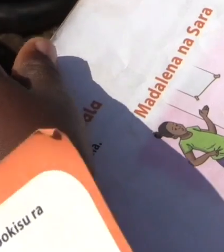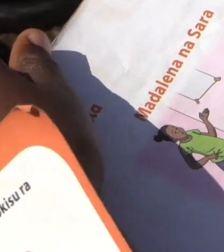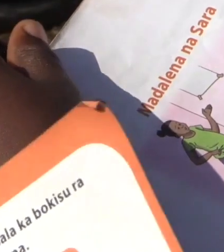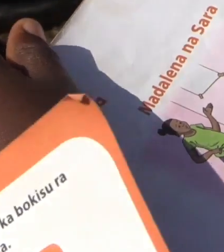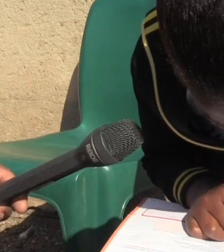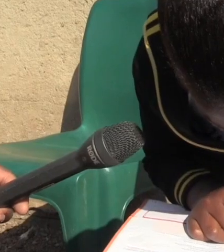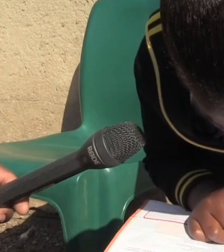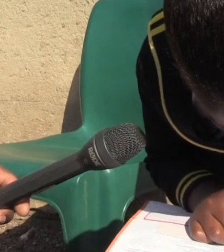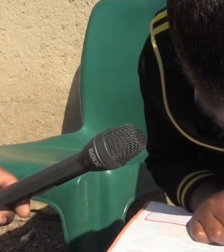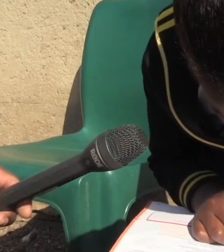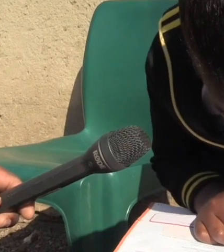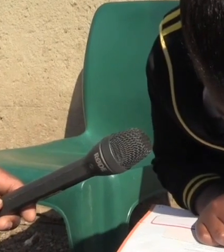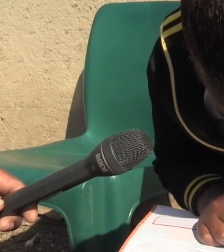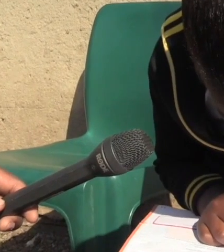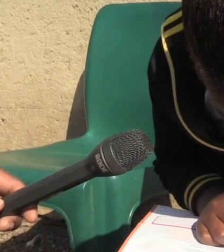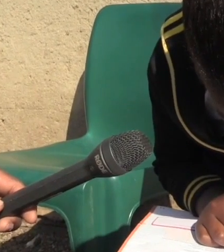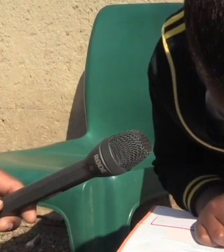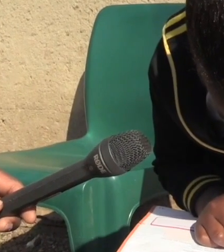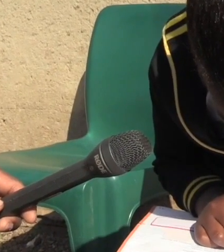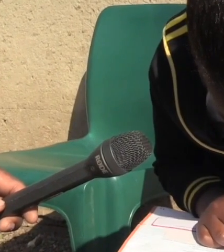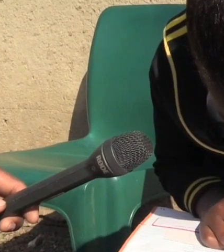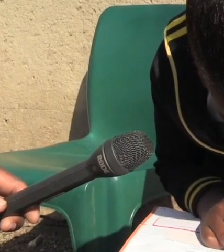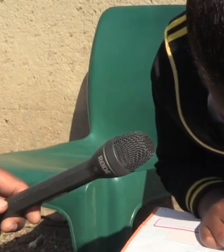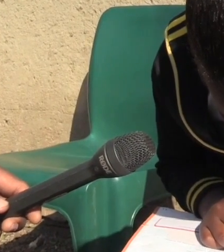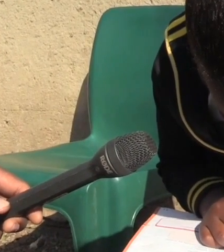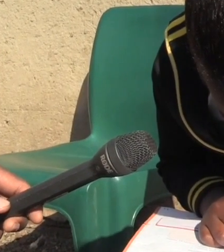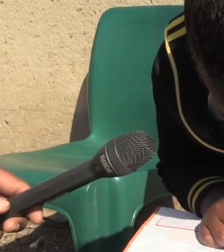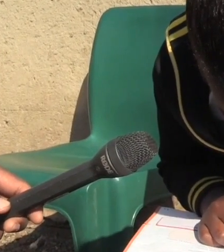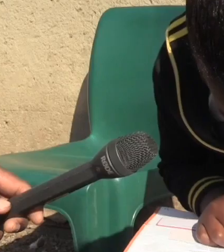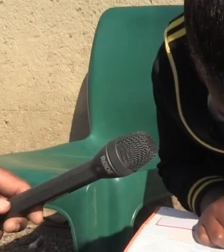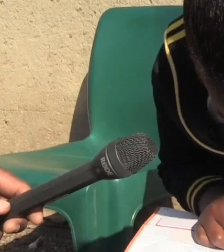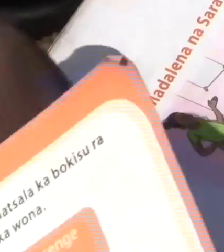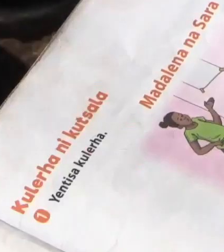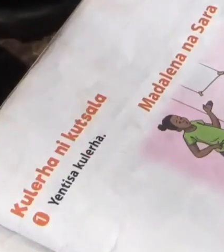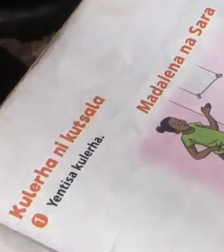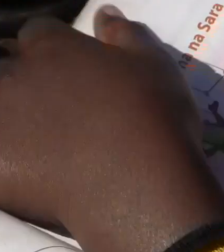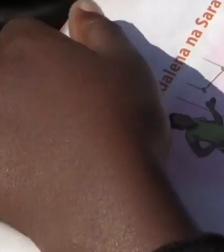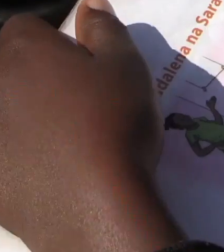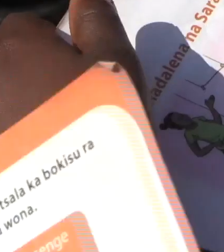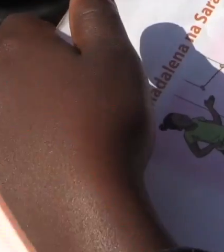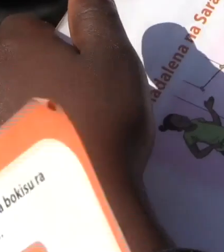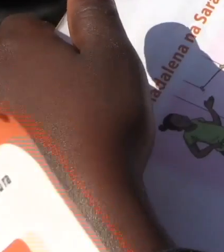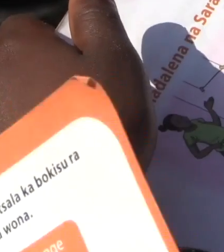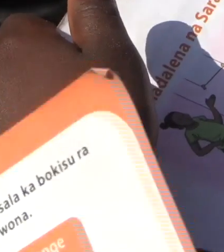Xassara, Macuabu, Cuyamupuxa,